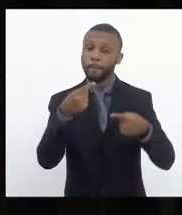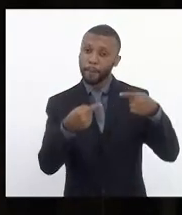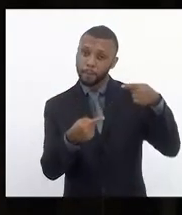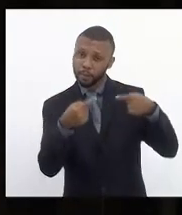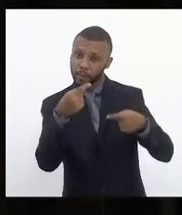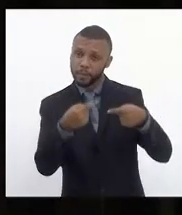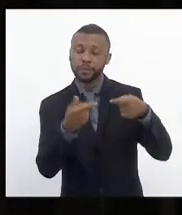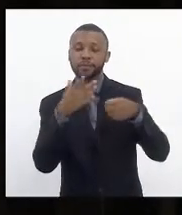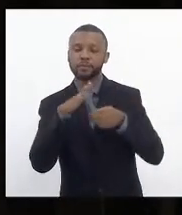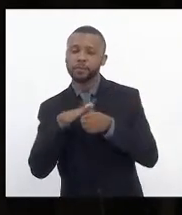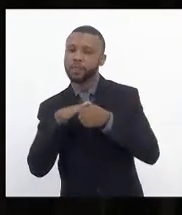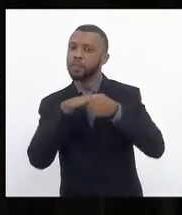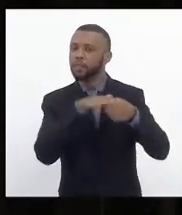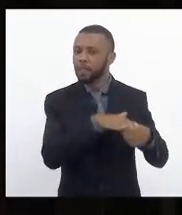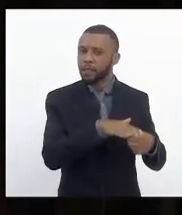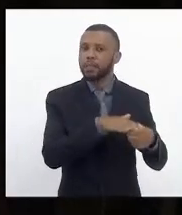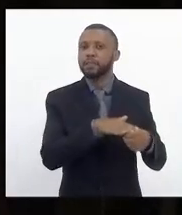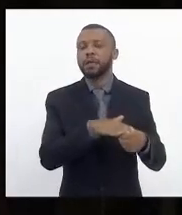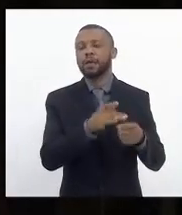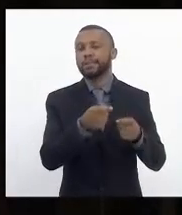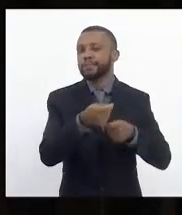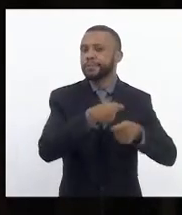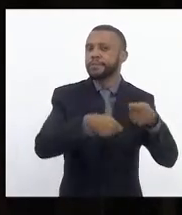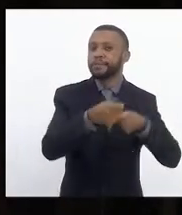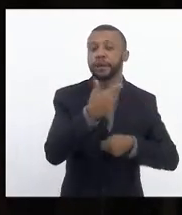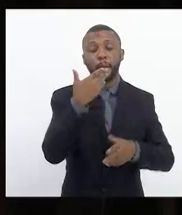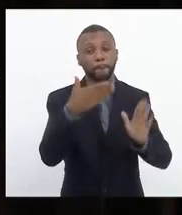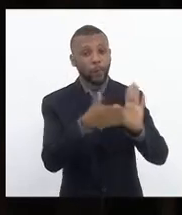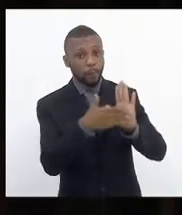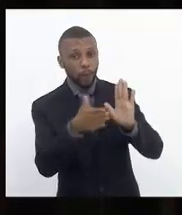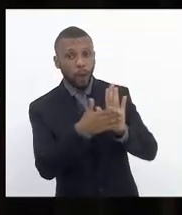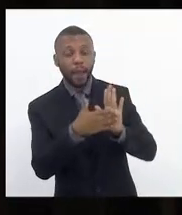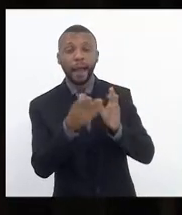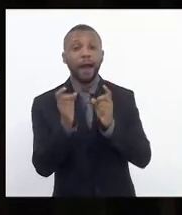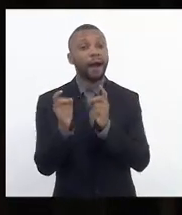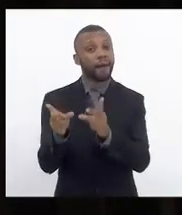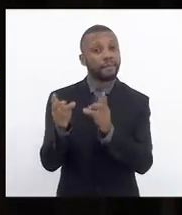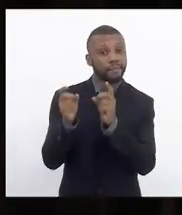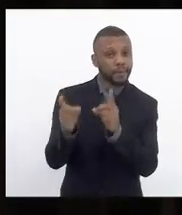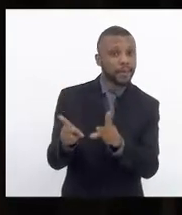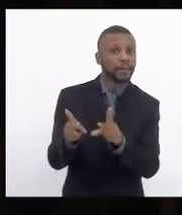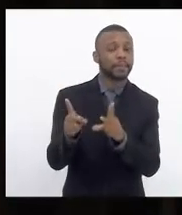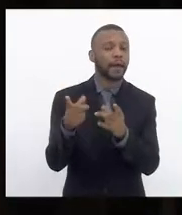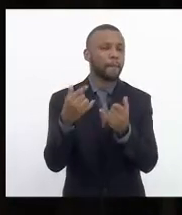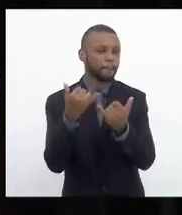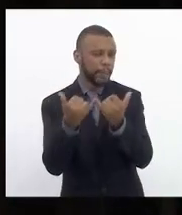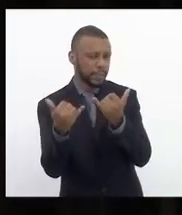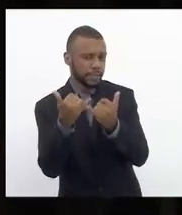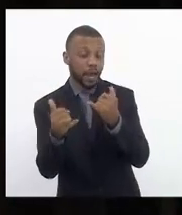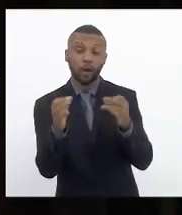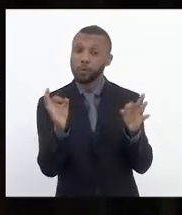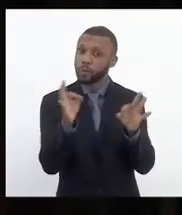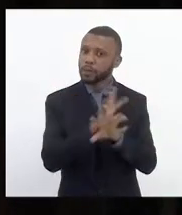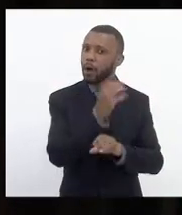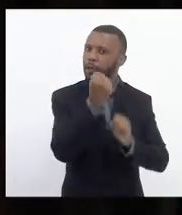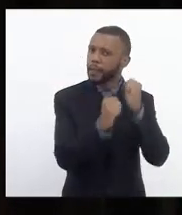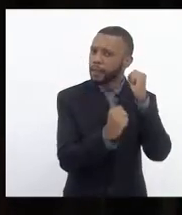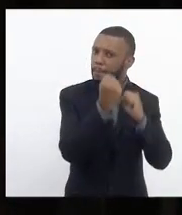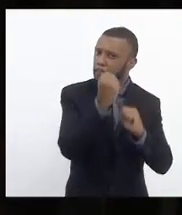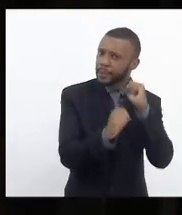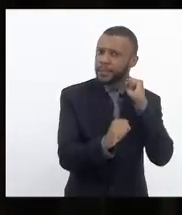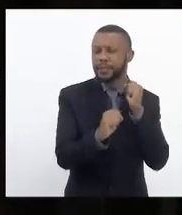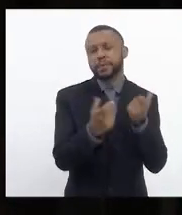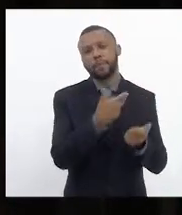de austeridade que provocou aí a privatização parcial e Total das empresas públicas então e servidores e